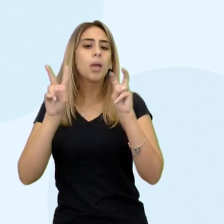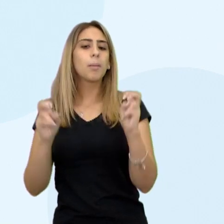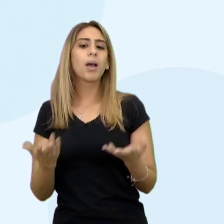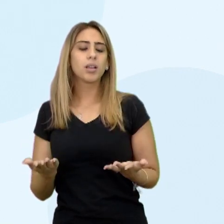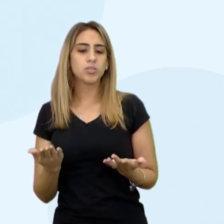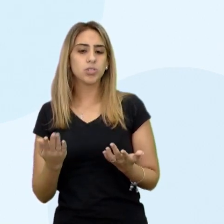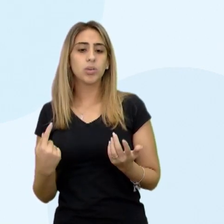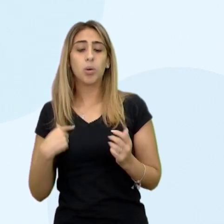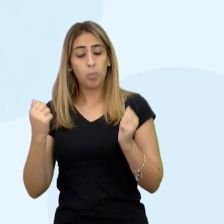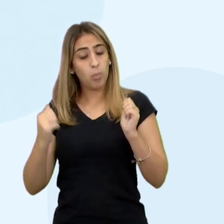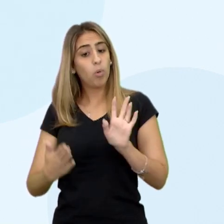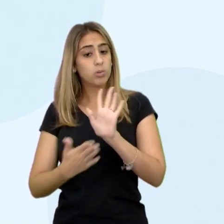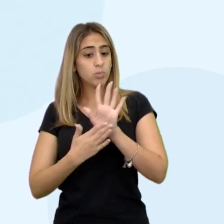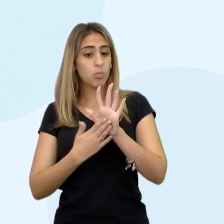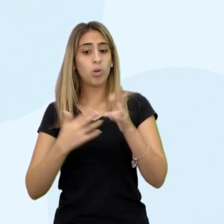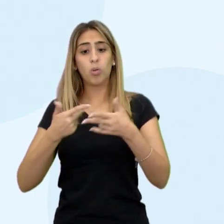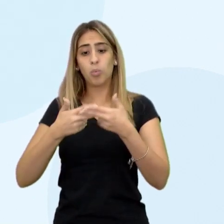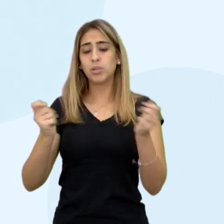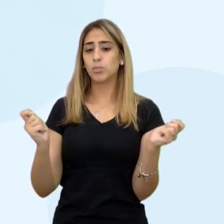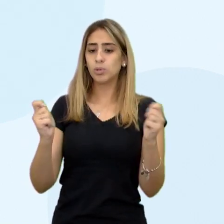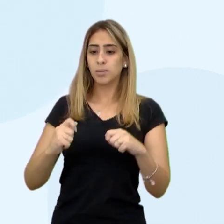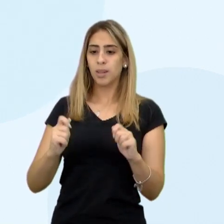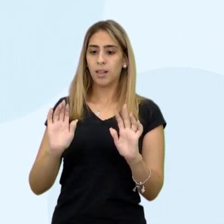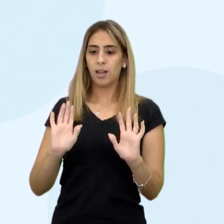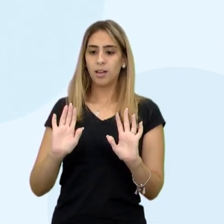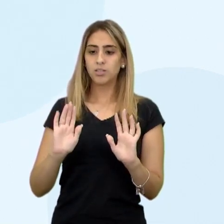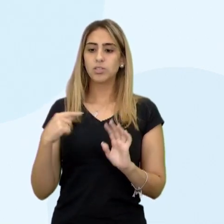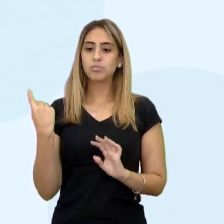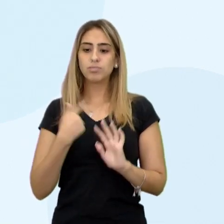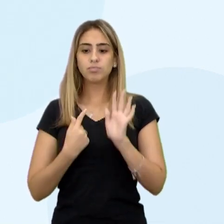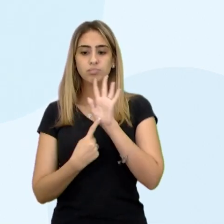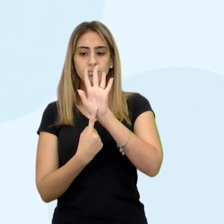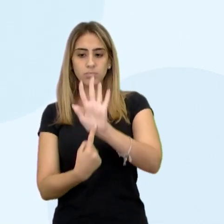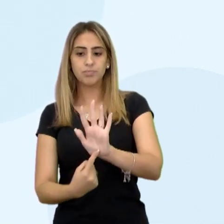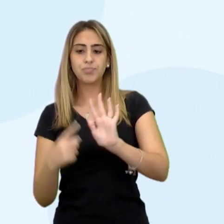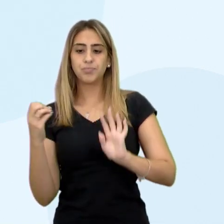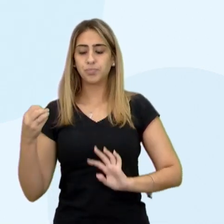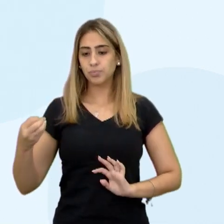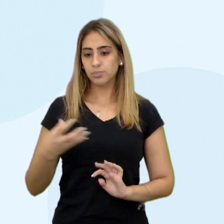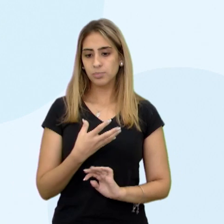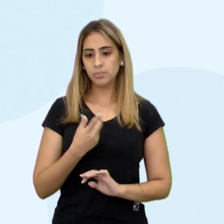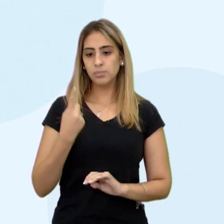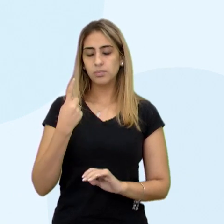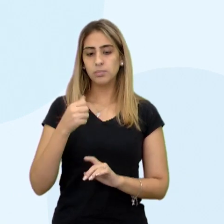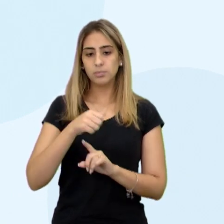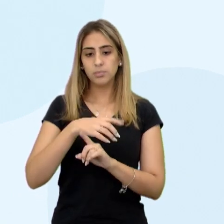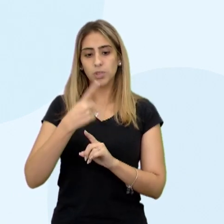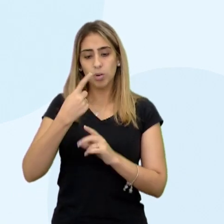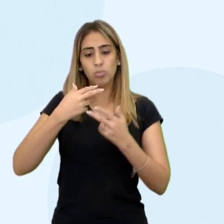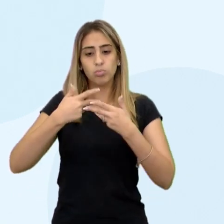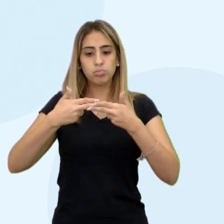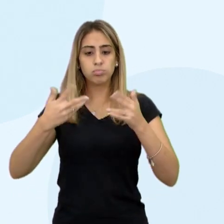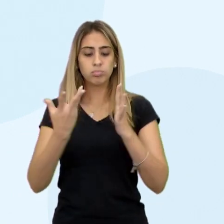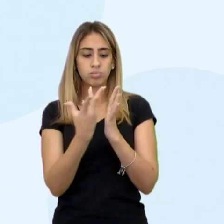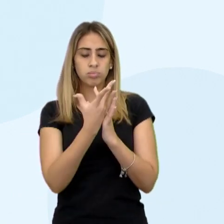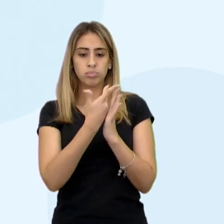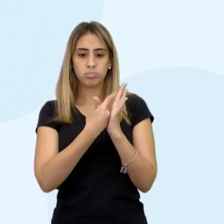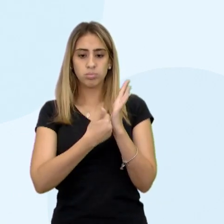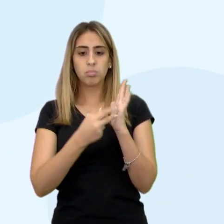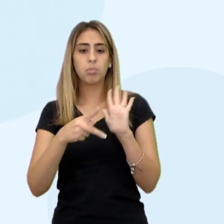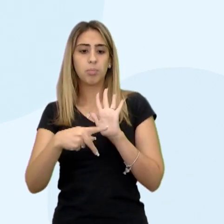posso propor algumas possibilidades. Então, ela representa, novamente associando ao abstrato, eu não consigo